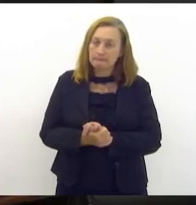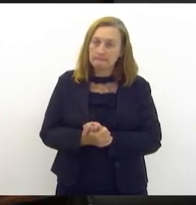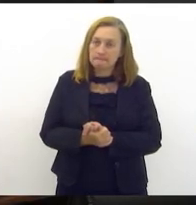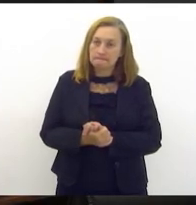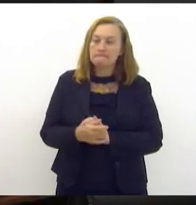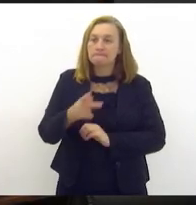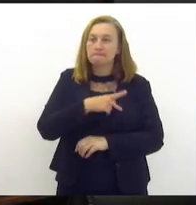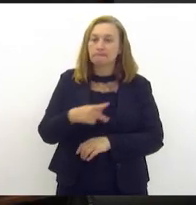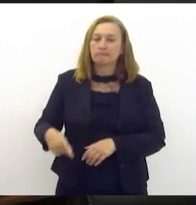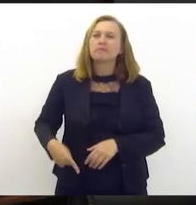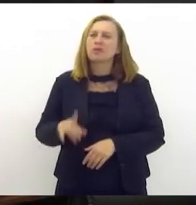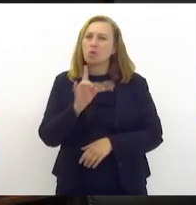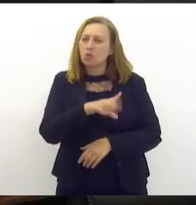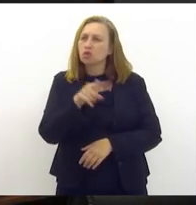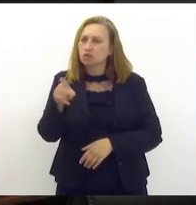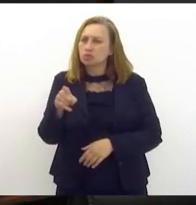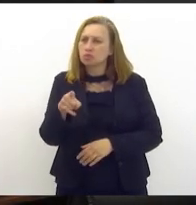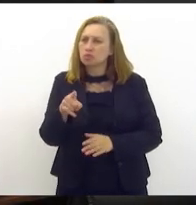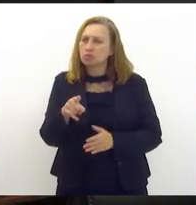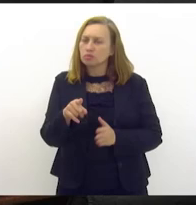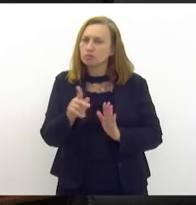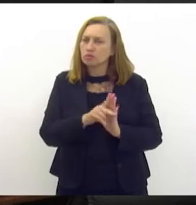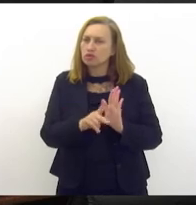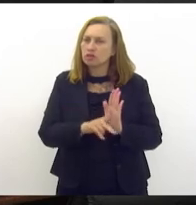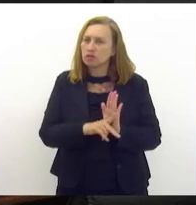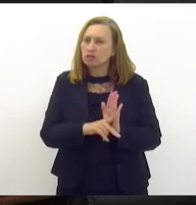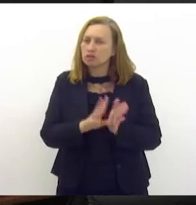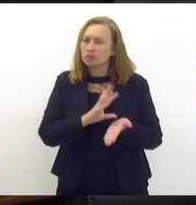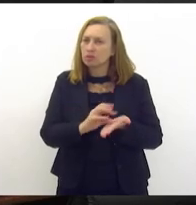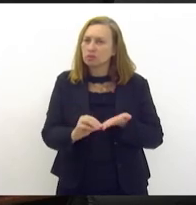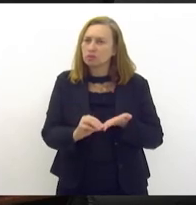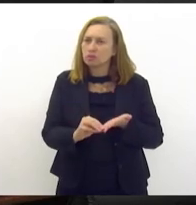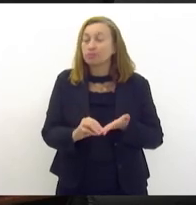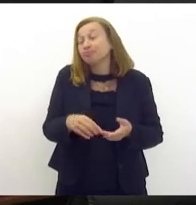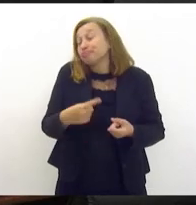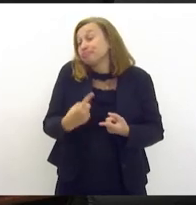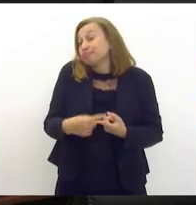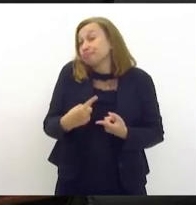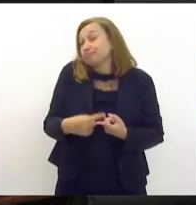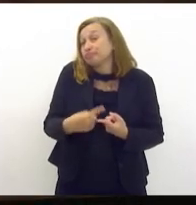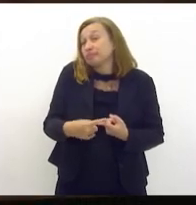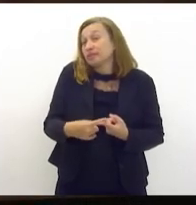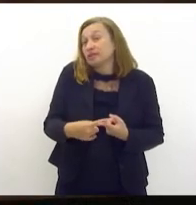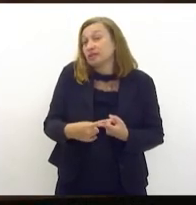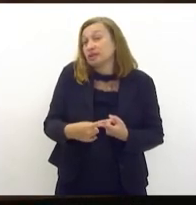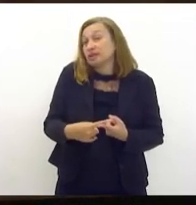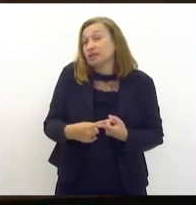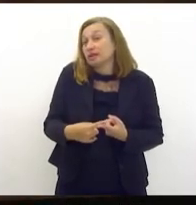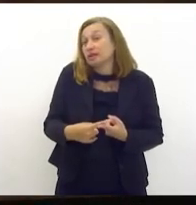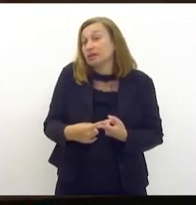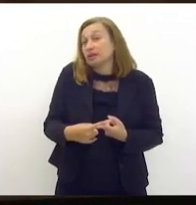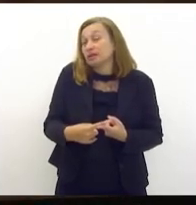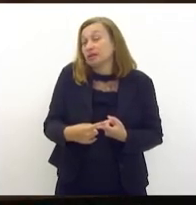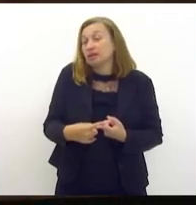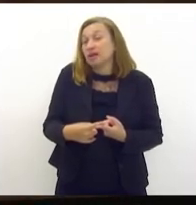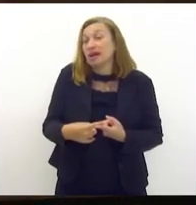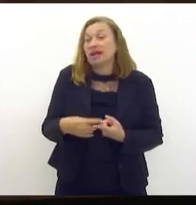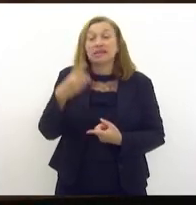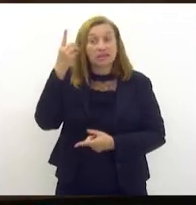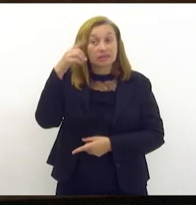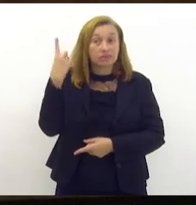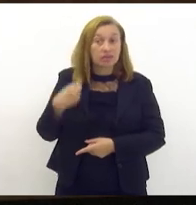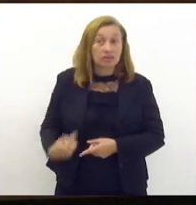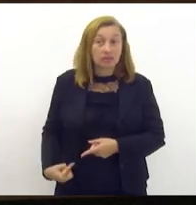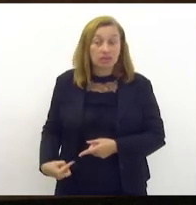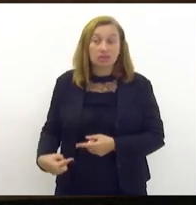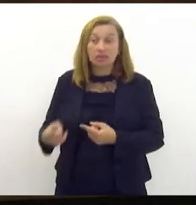Presidente, esse é o último projeto da pauta? É. Eu não, é porque cadê a deputada cadê Dani... a nossa... A deputada Dani estava